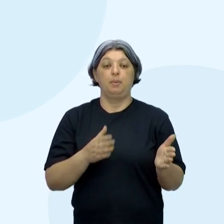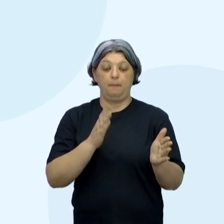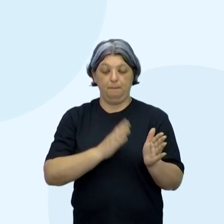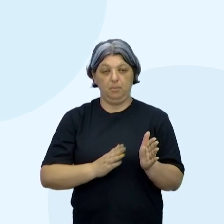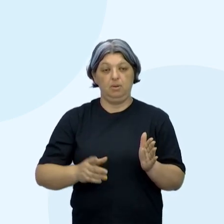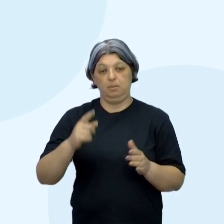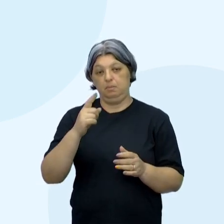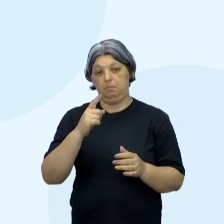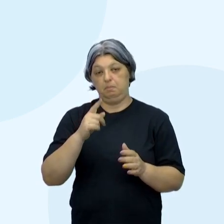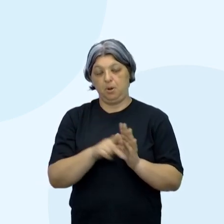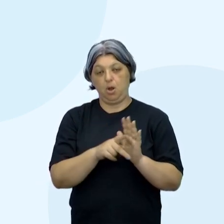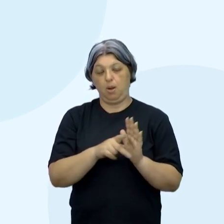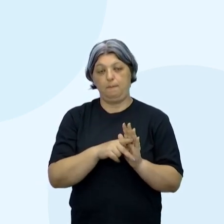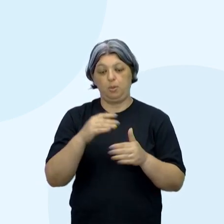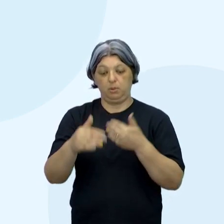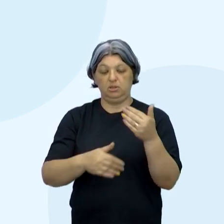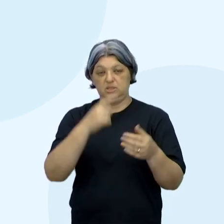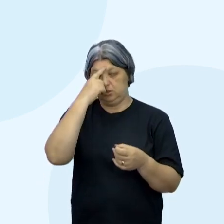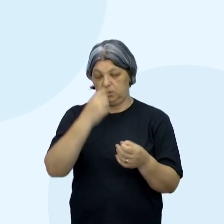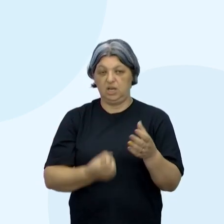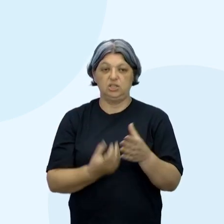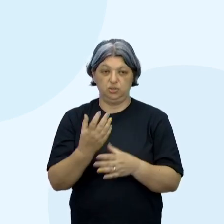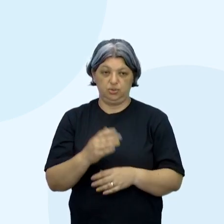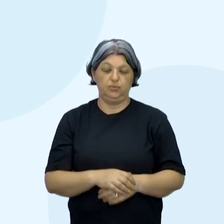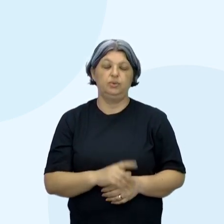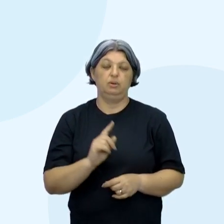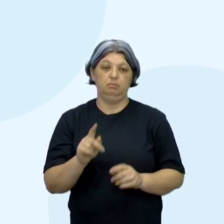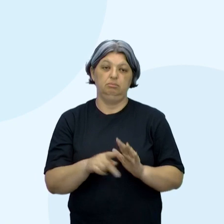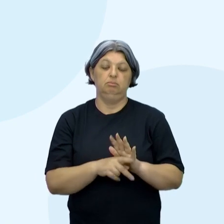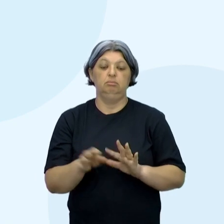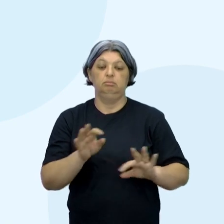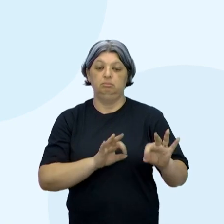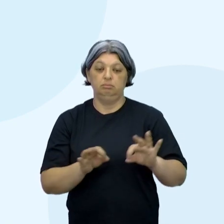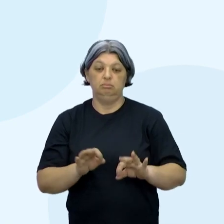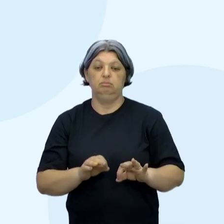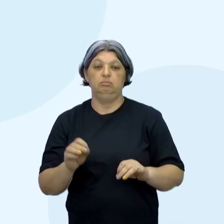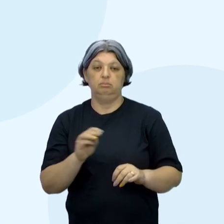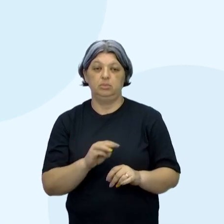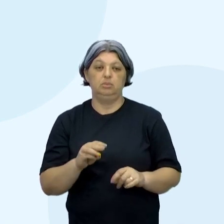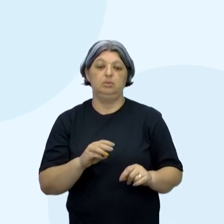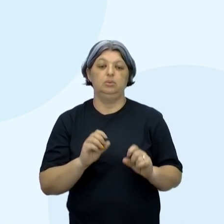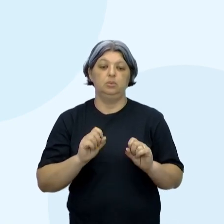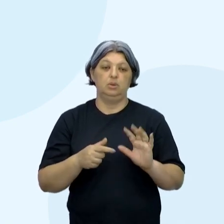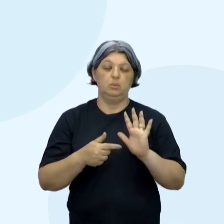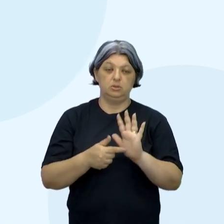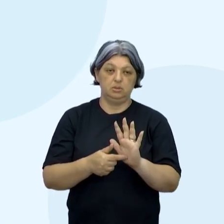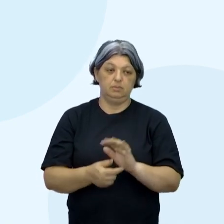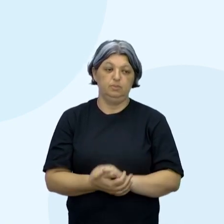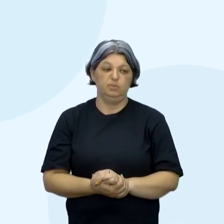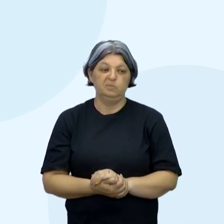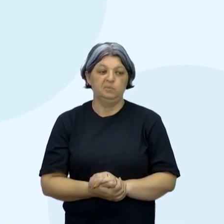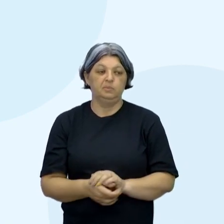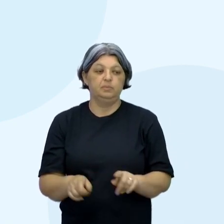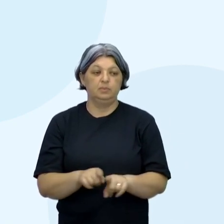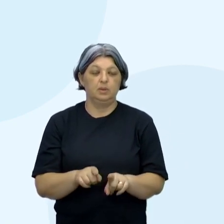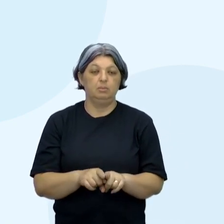processos criativos, acredito que o seu também, é momento de entregar, né, o que produziram. E aí olha só,